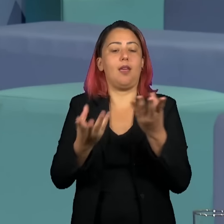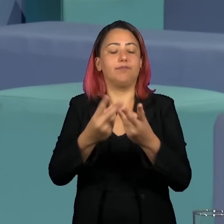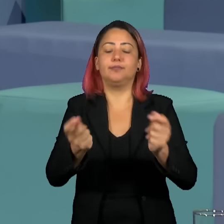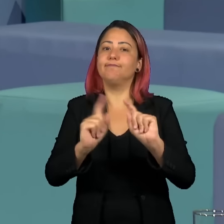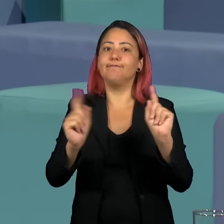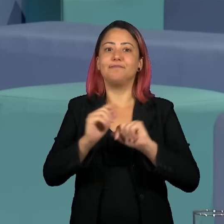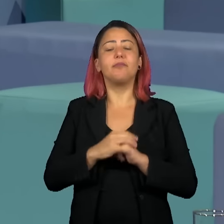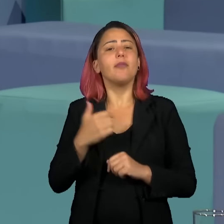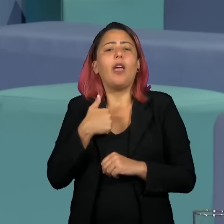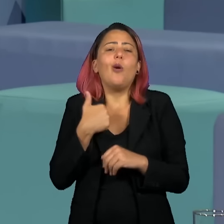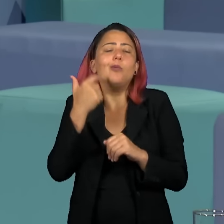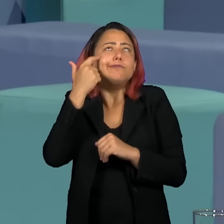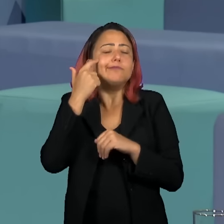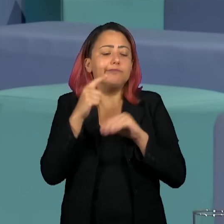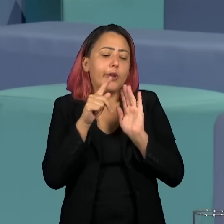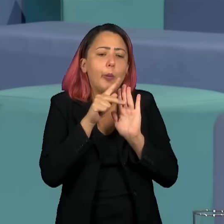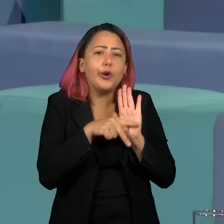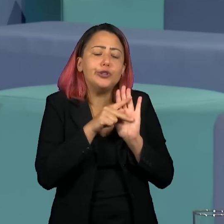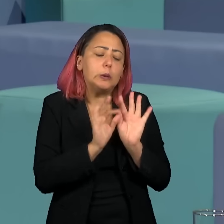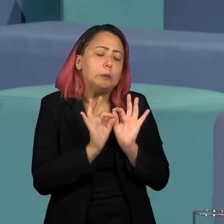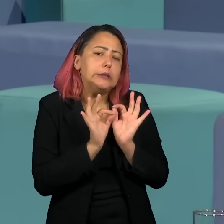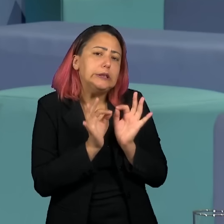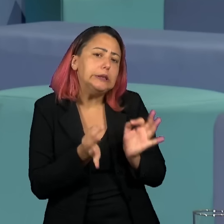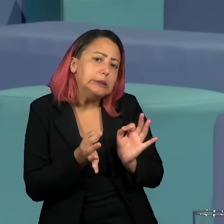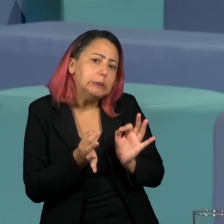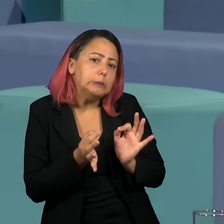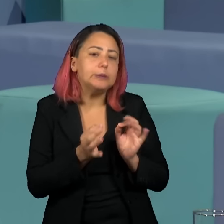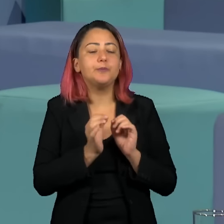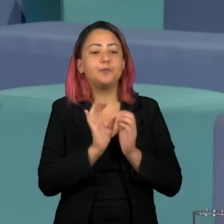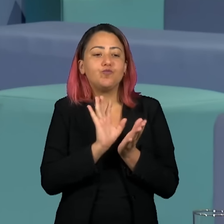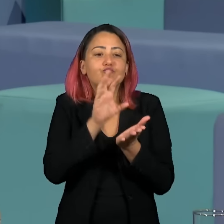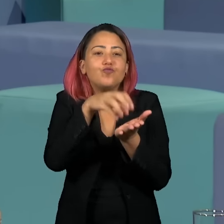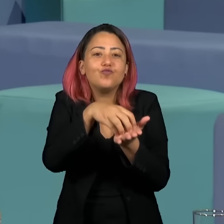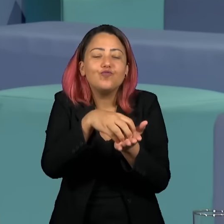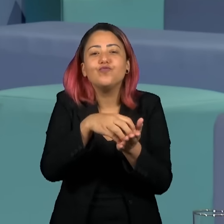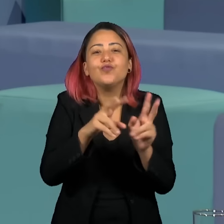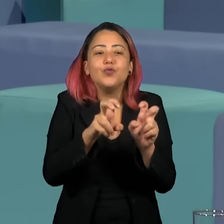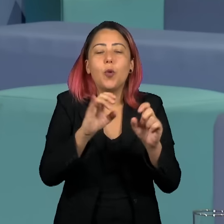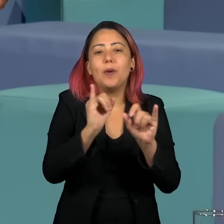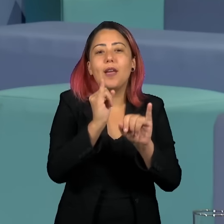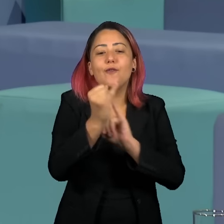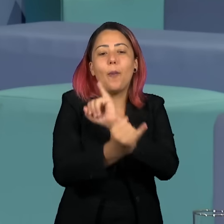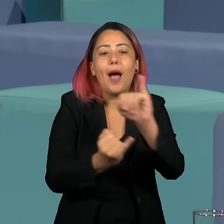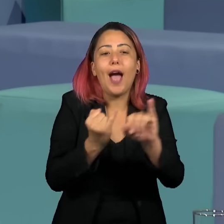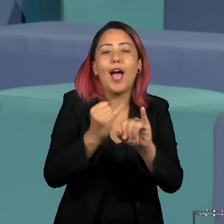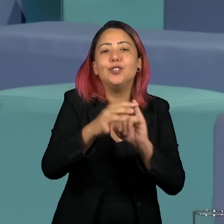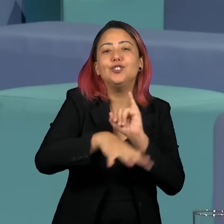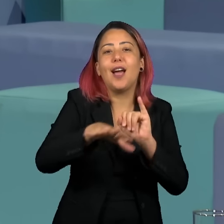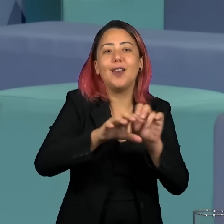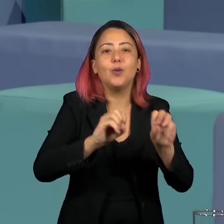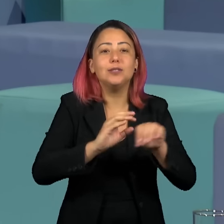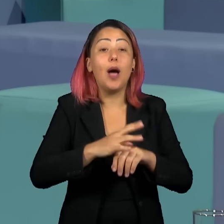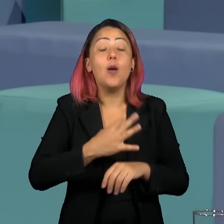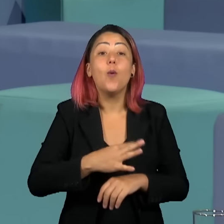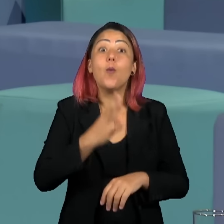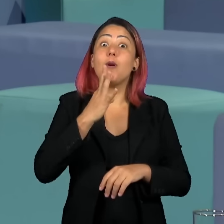um projetinho no primeiro ano da faculdade né lá no núcleo de informática aplicada da educação e lá eu conheci o valente no meu primeiro